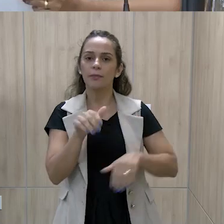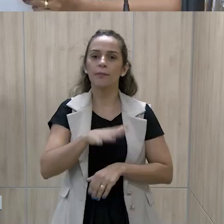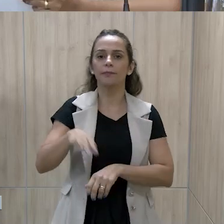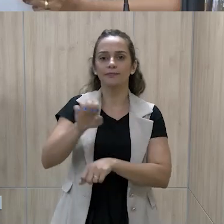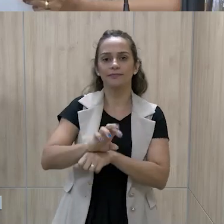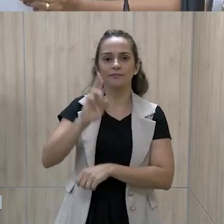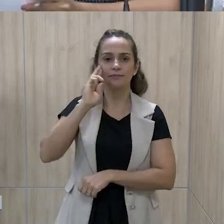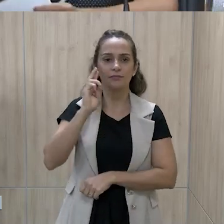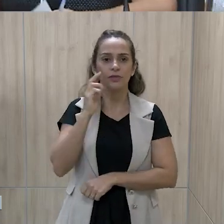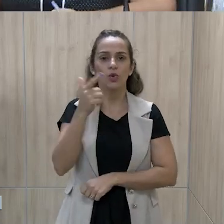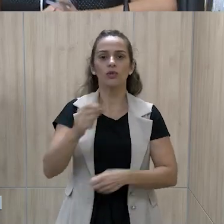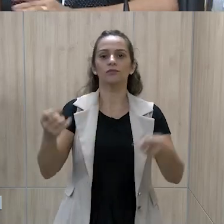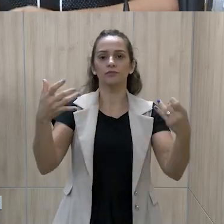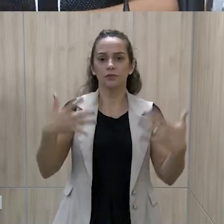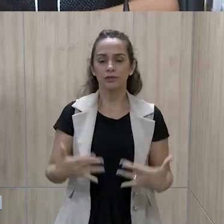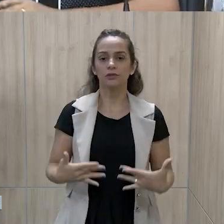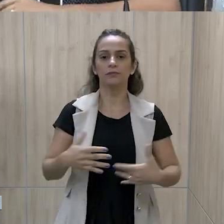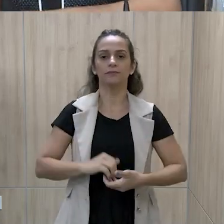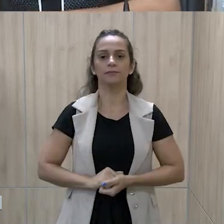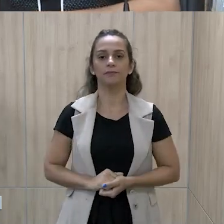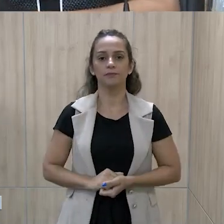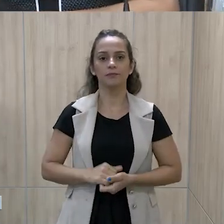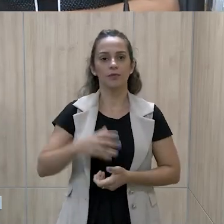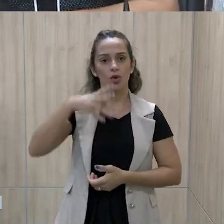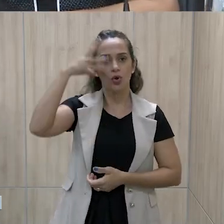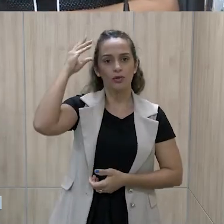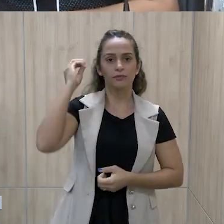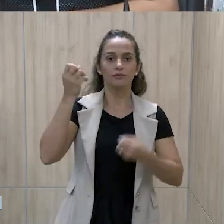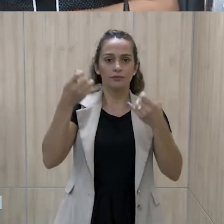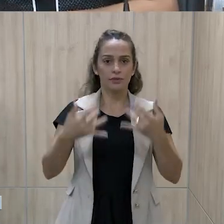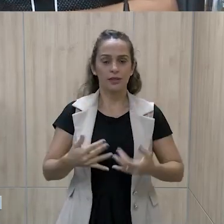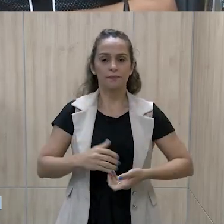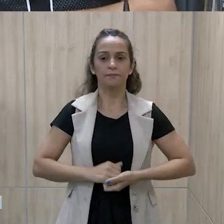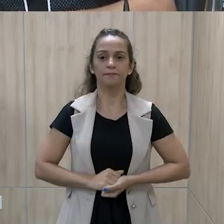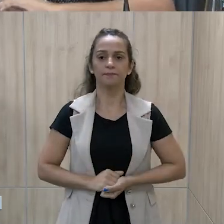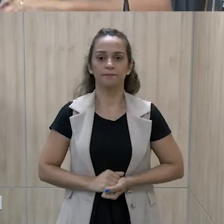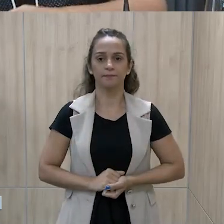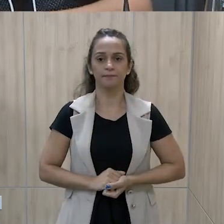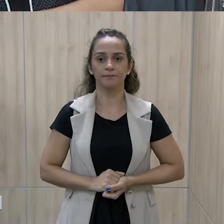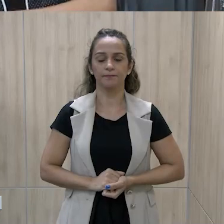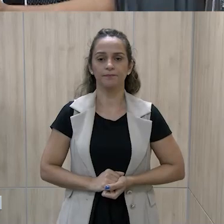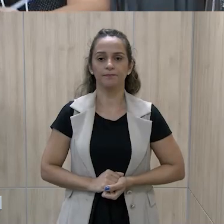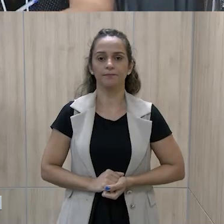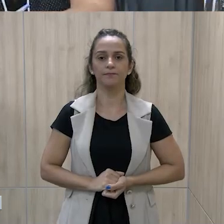no âmbito do Estado de Rondônia da Providência relatoria Deputado Rodrigo Camargo